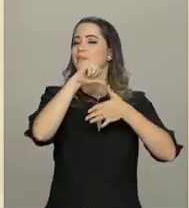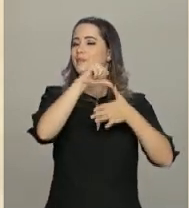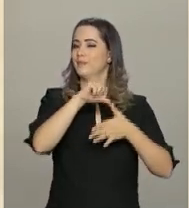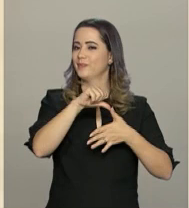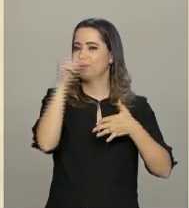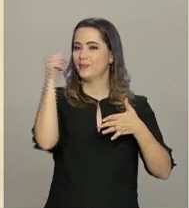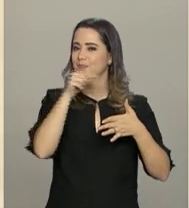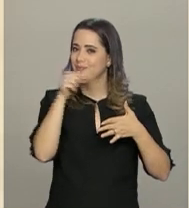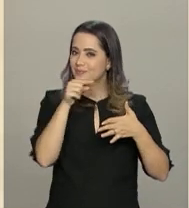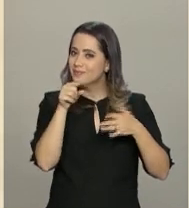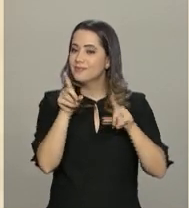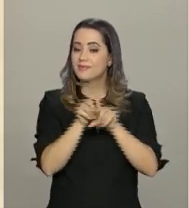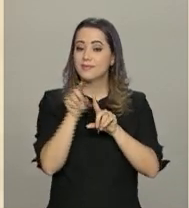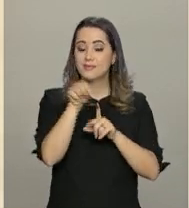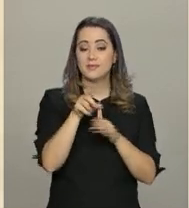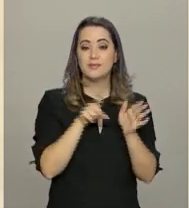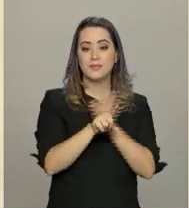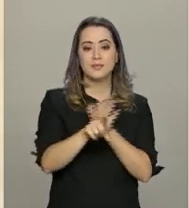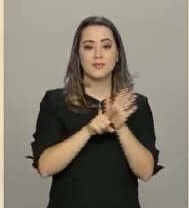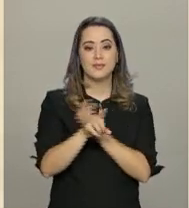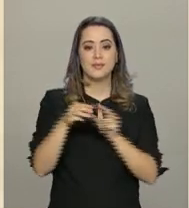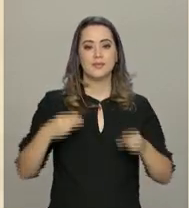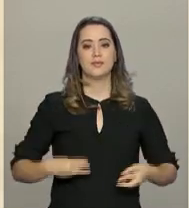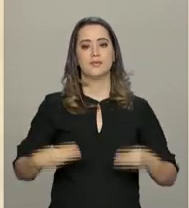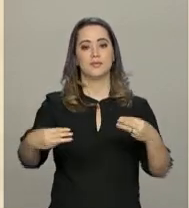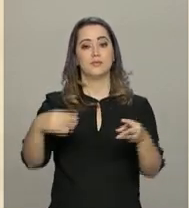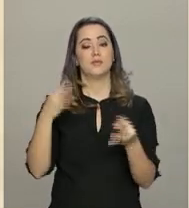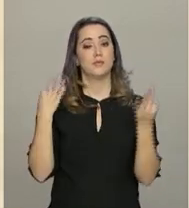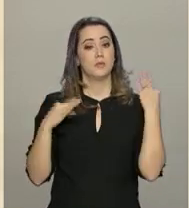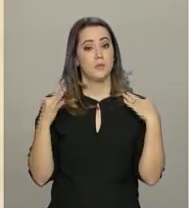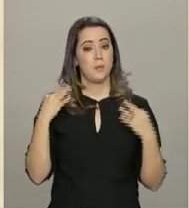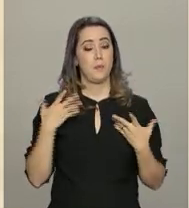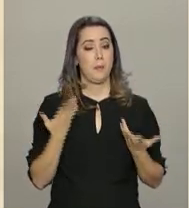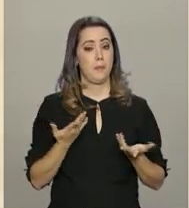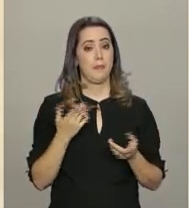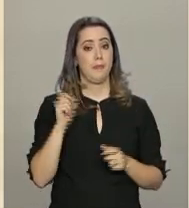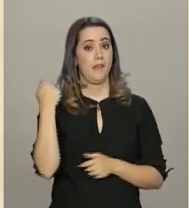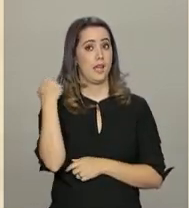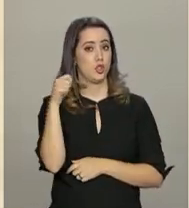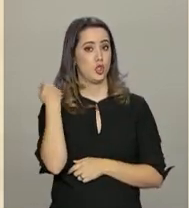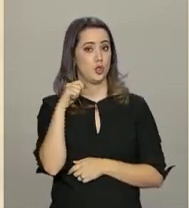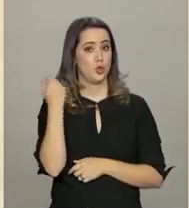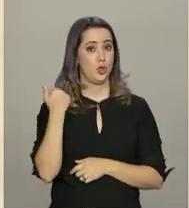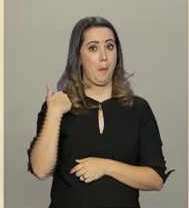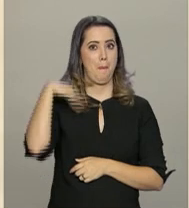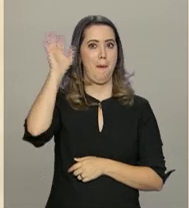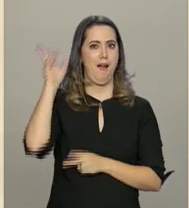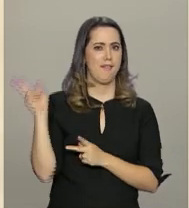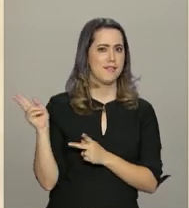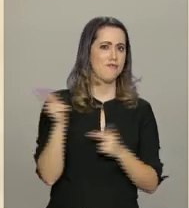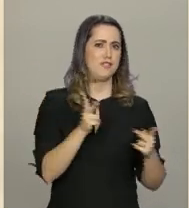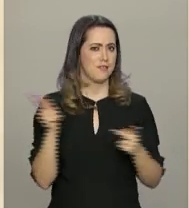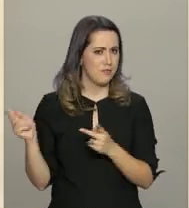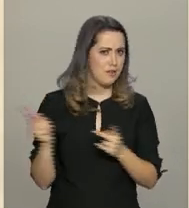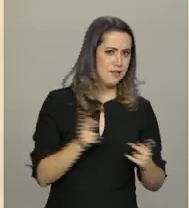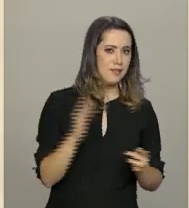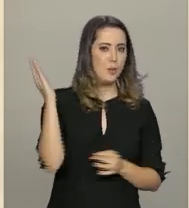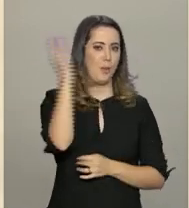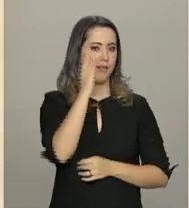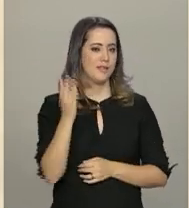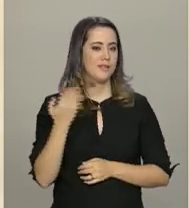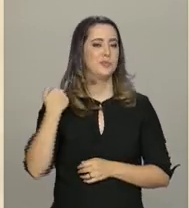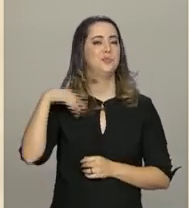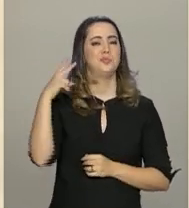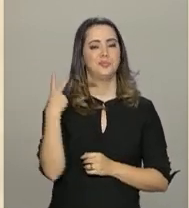sul-americanos. Segundo o levantamento feito pelo Ministério do Turismo, os argentinos foram os que mais nos visitaram, com mais de